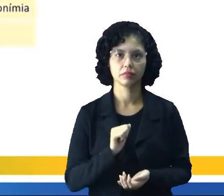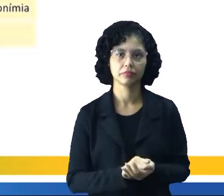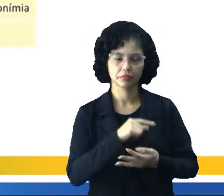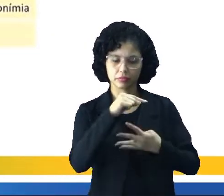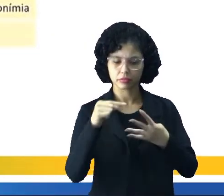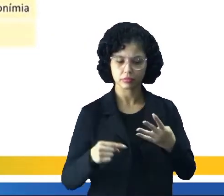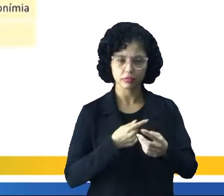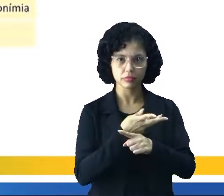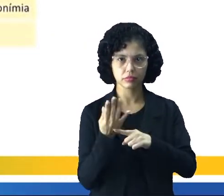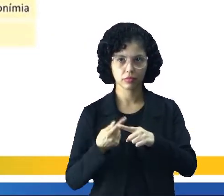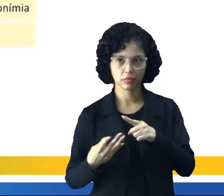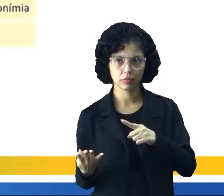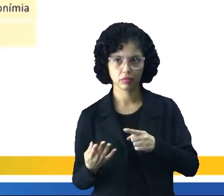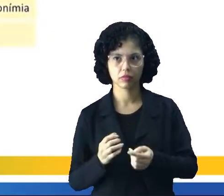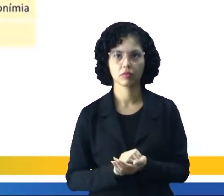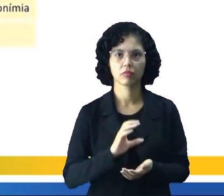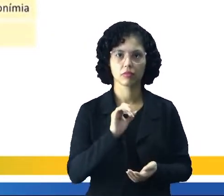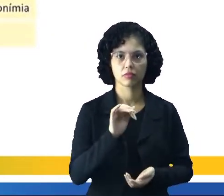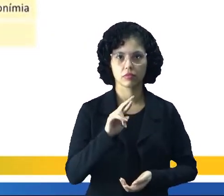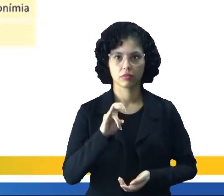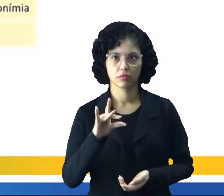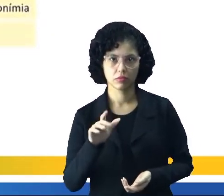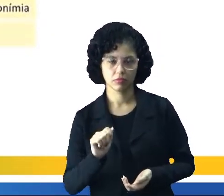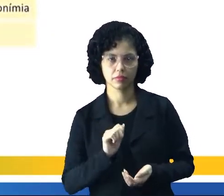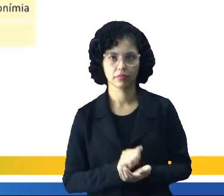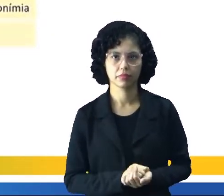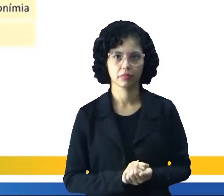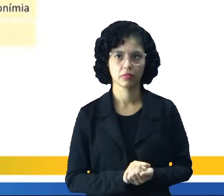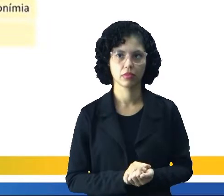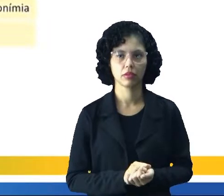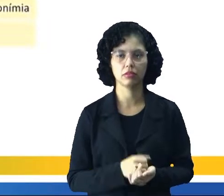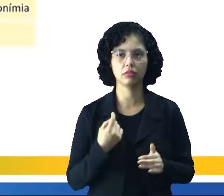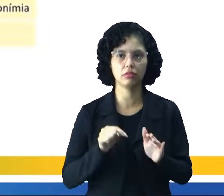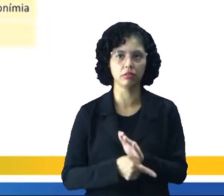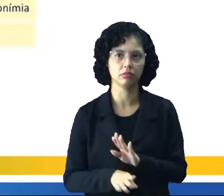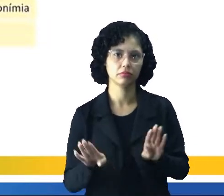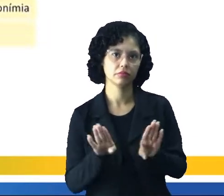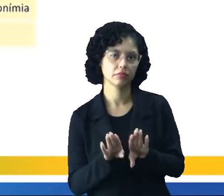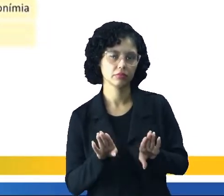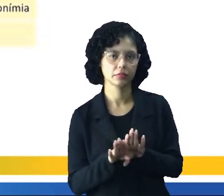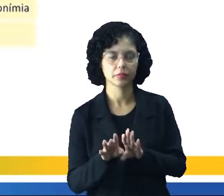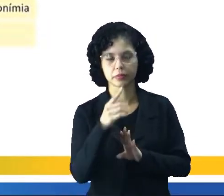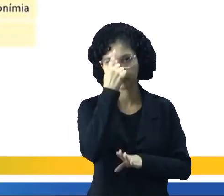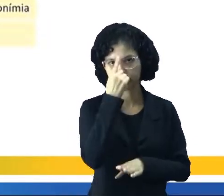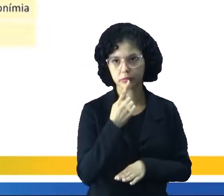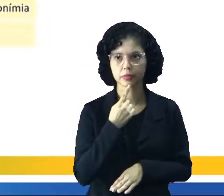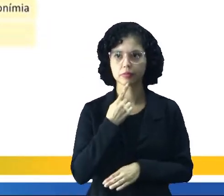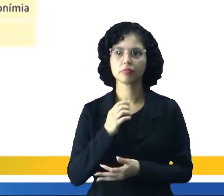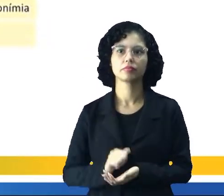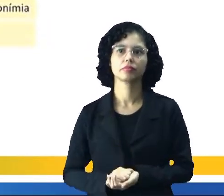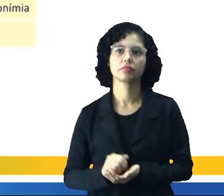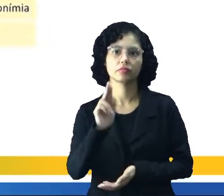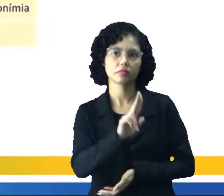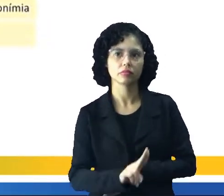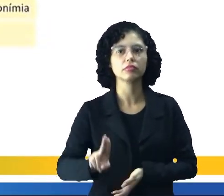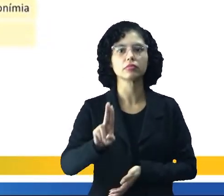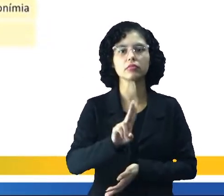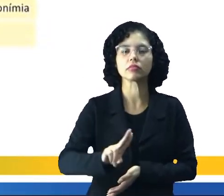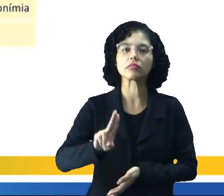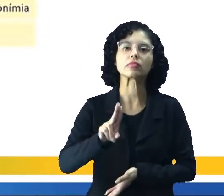e fracionais, enfim, tá? E também dentro da coesão referencial nós temos por uso de